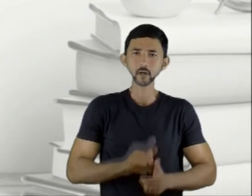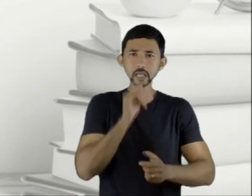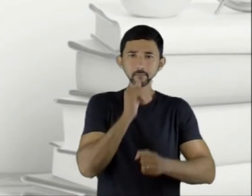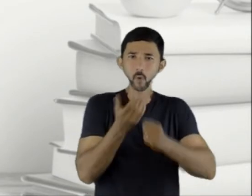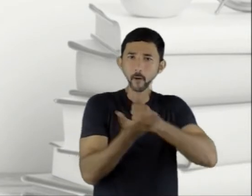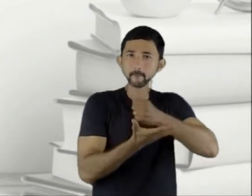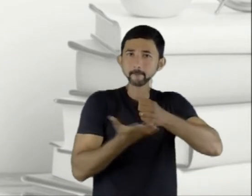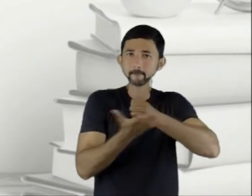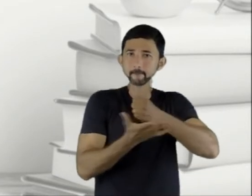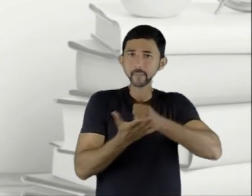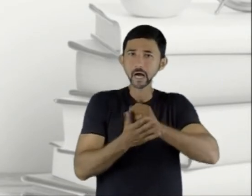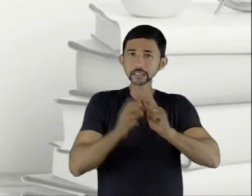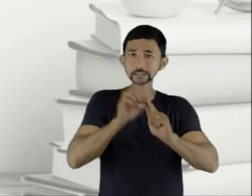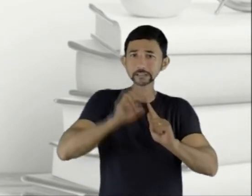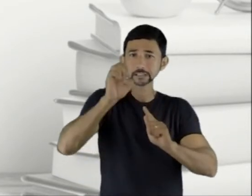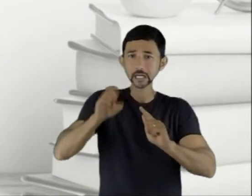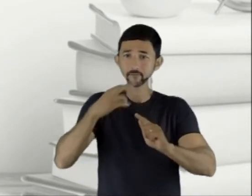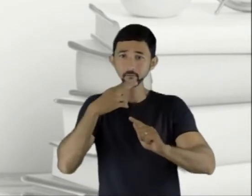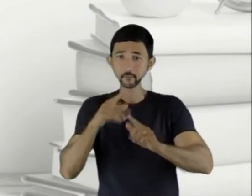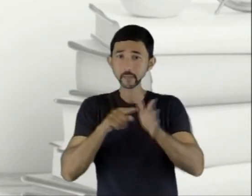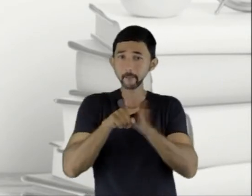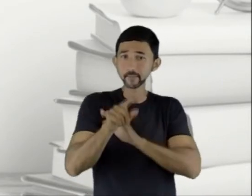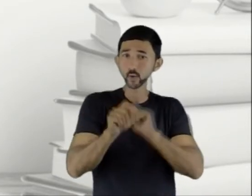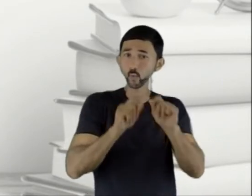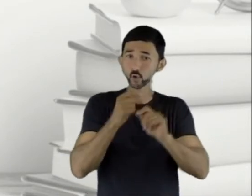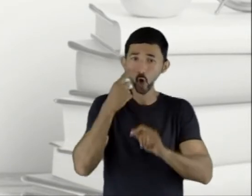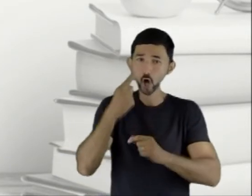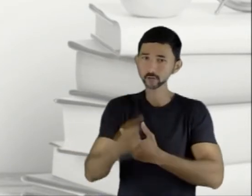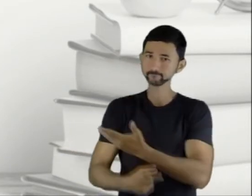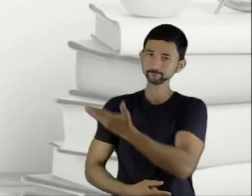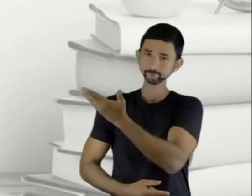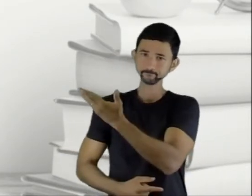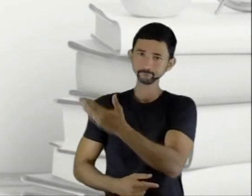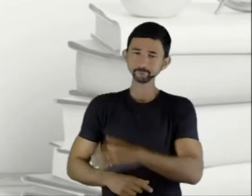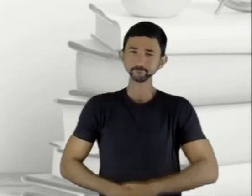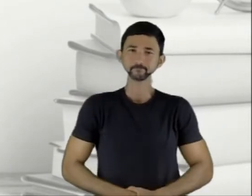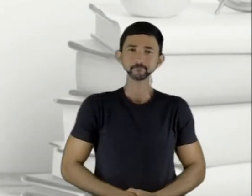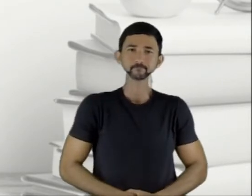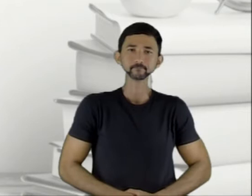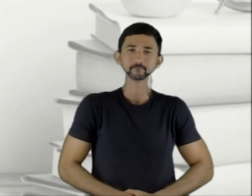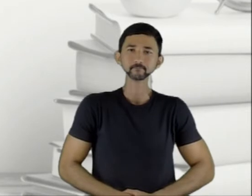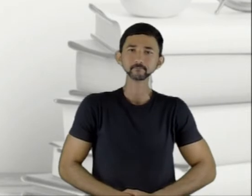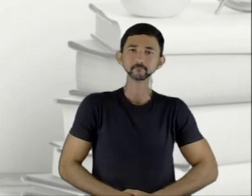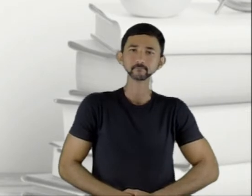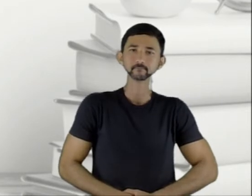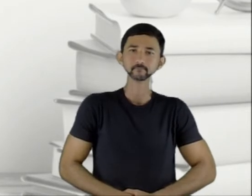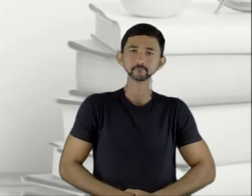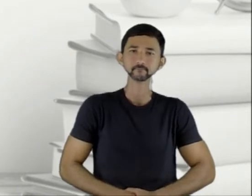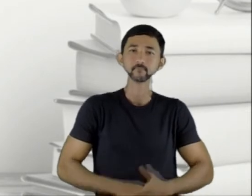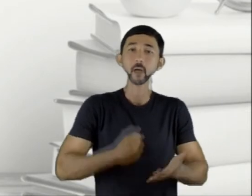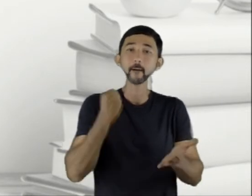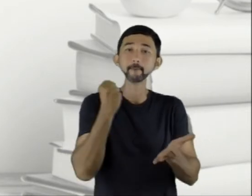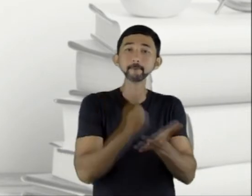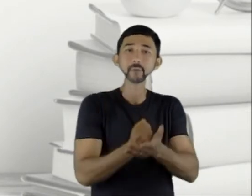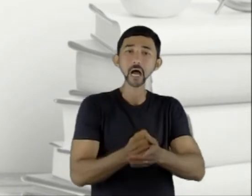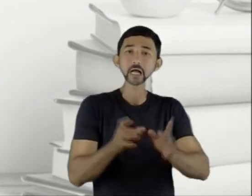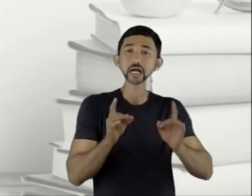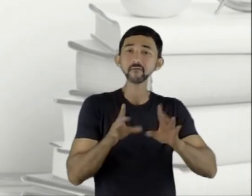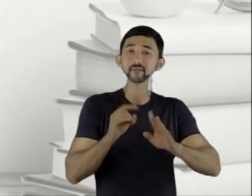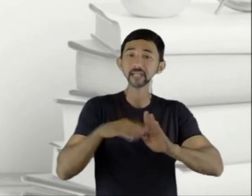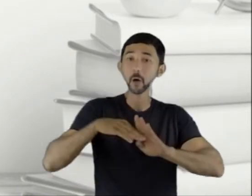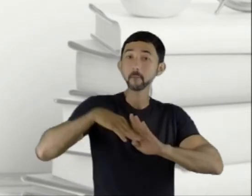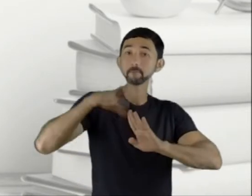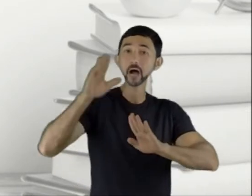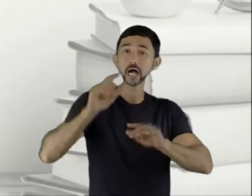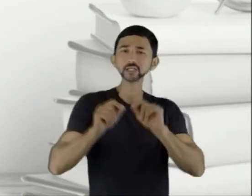no gráfico, vamos responder as seguintes perguntas. Então, vamos lá aos questionamentos. Qual marca de carro vendeu mais